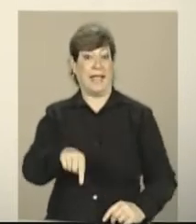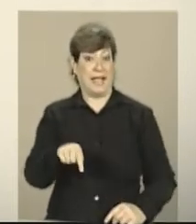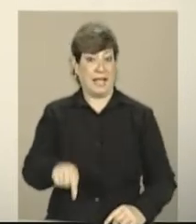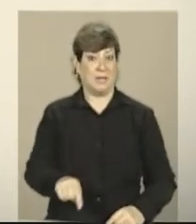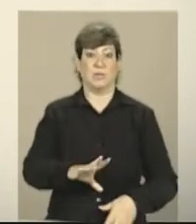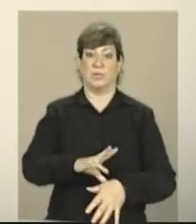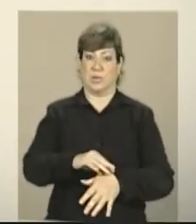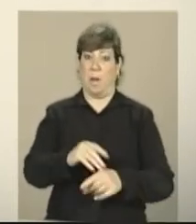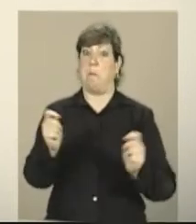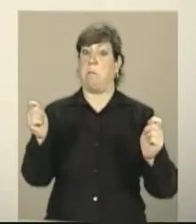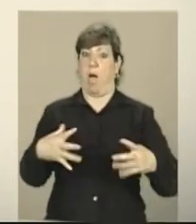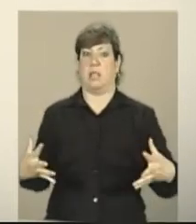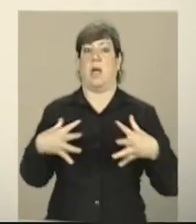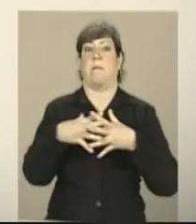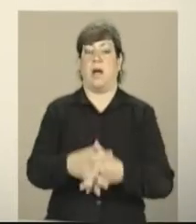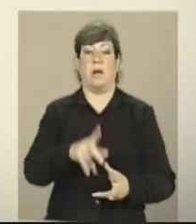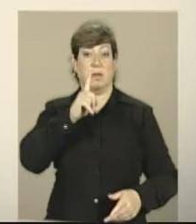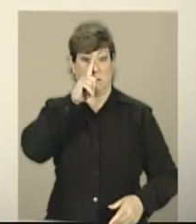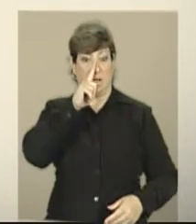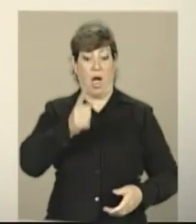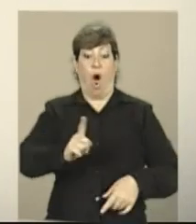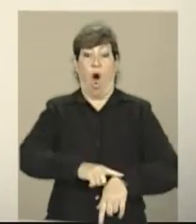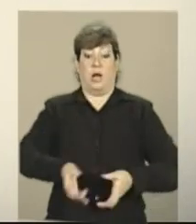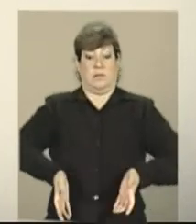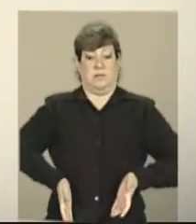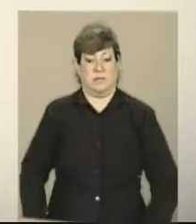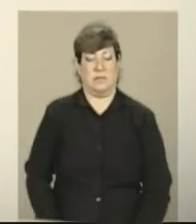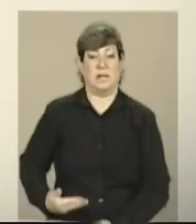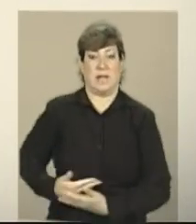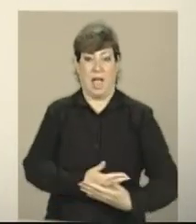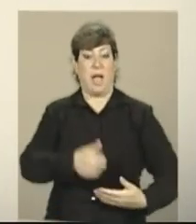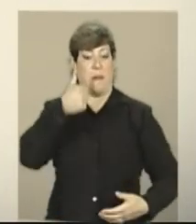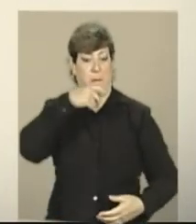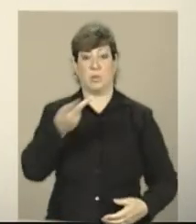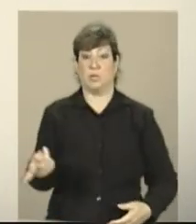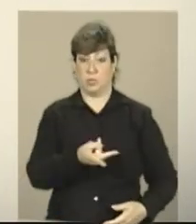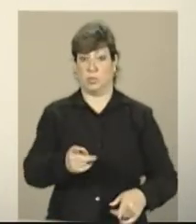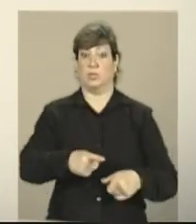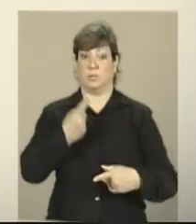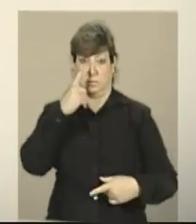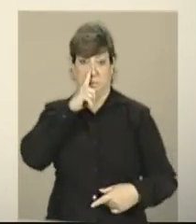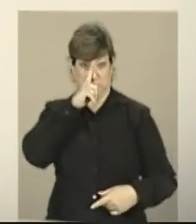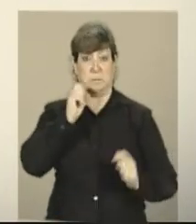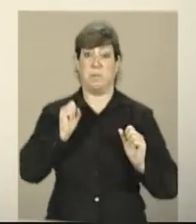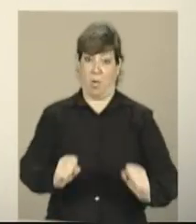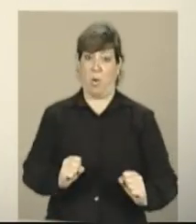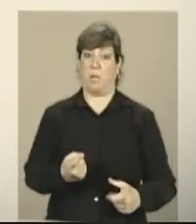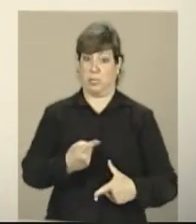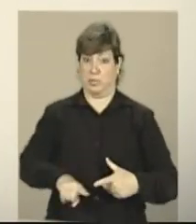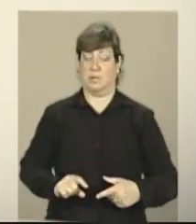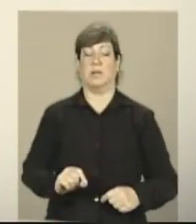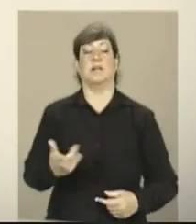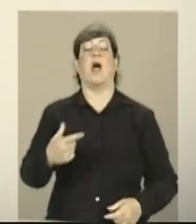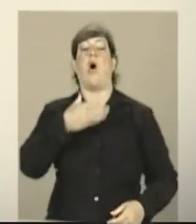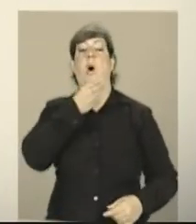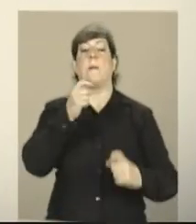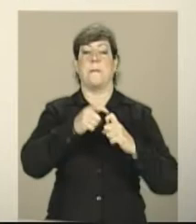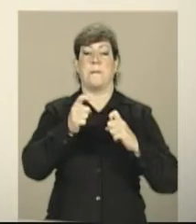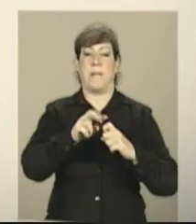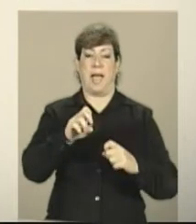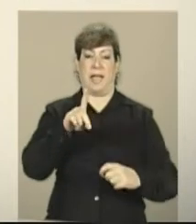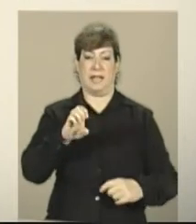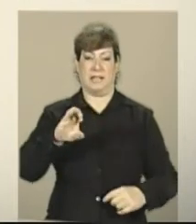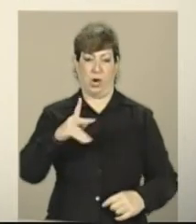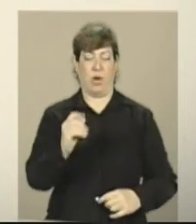doença sabe Luciano que pode trazer riscos para a mãe para criança na hora do parto e da rede cegonha encaminhou a